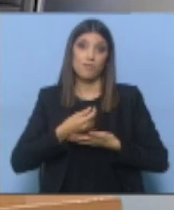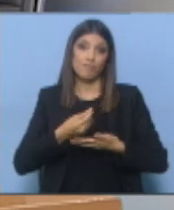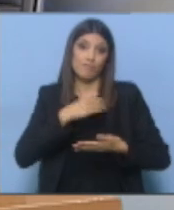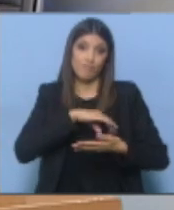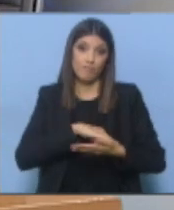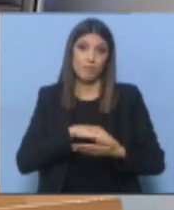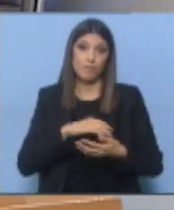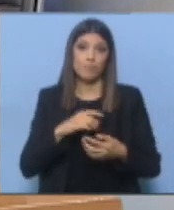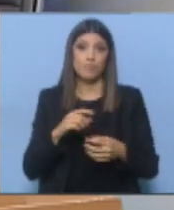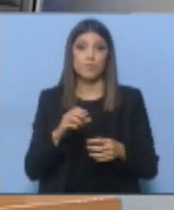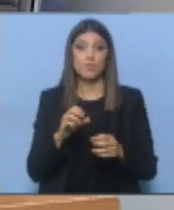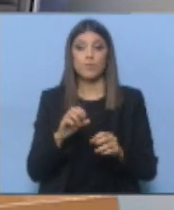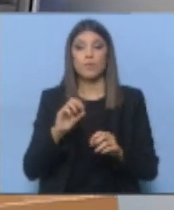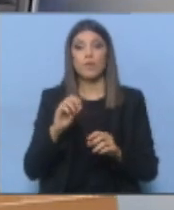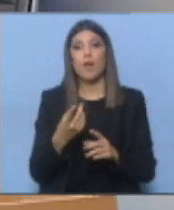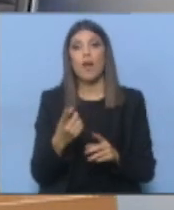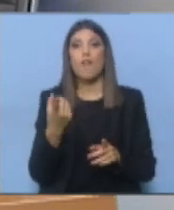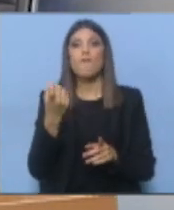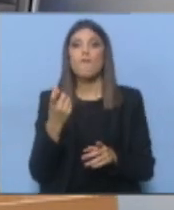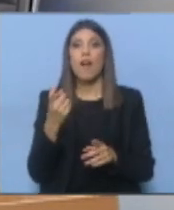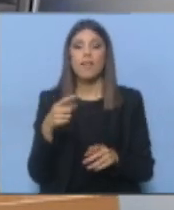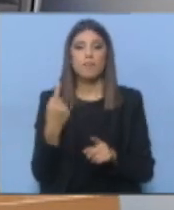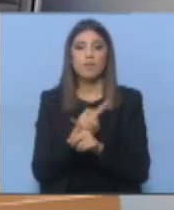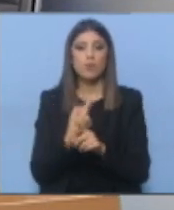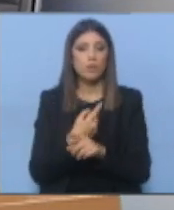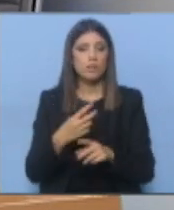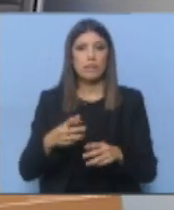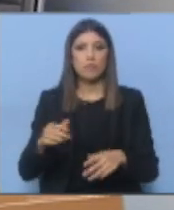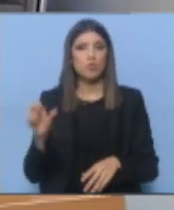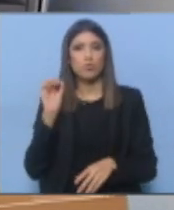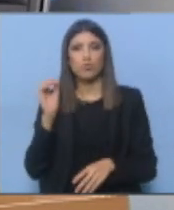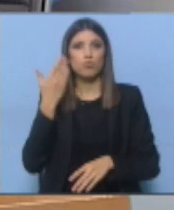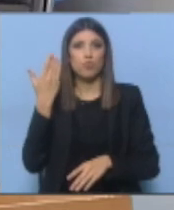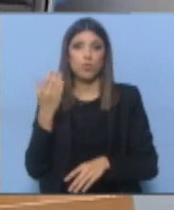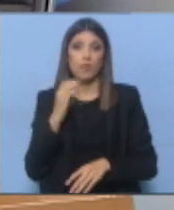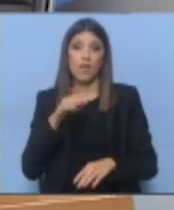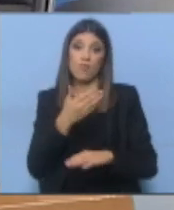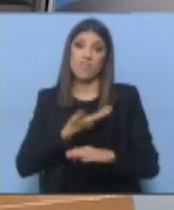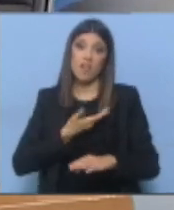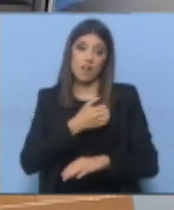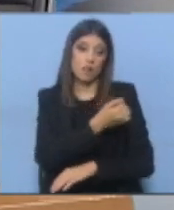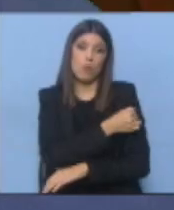espaços sociais. Falta uma coisa fundamental, que é a habitação, o direito à habitação, que